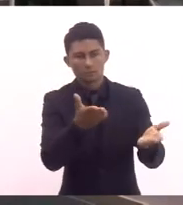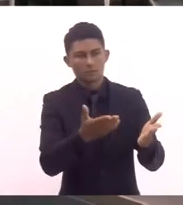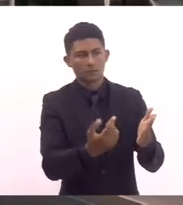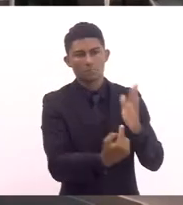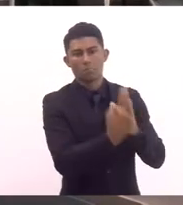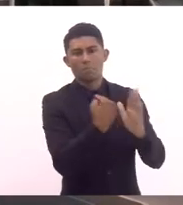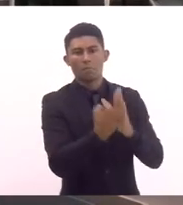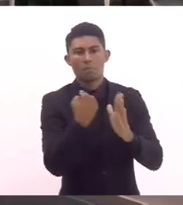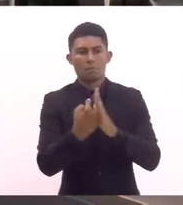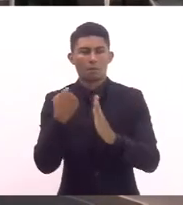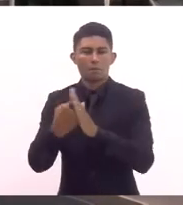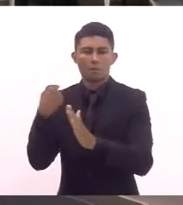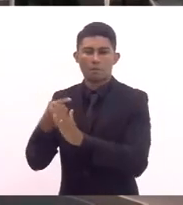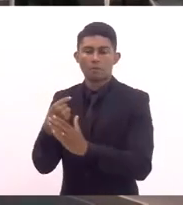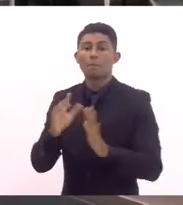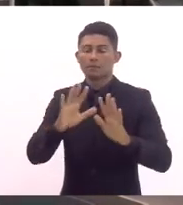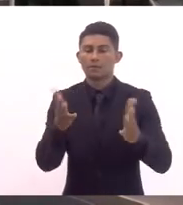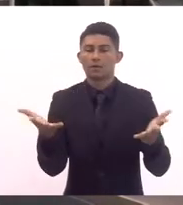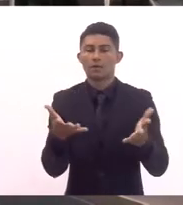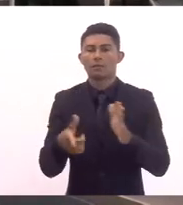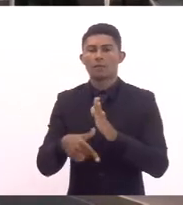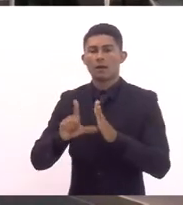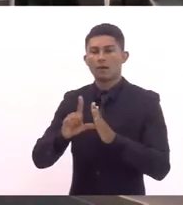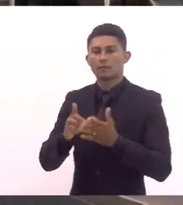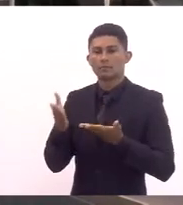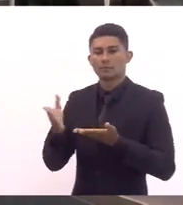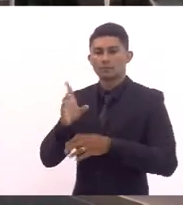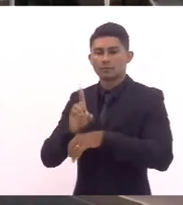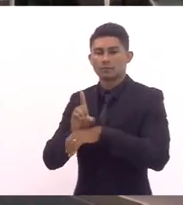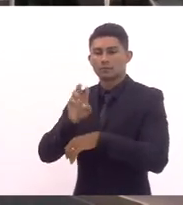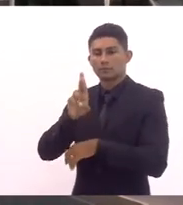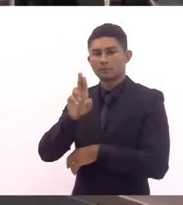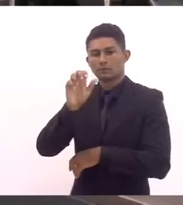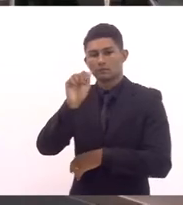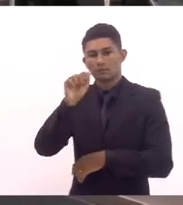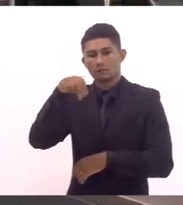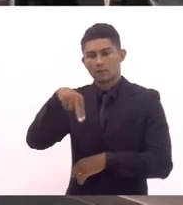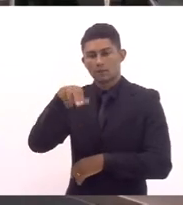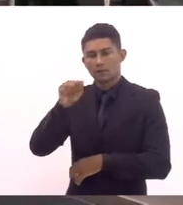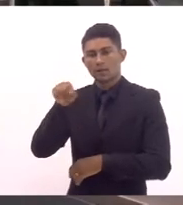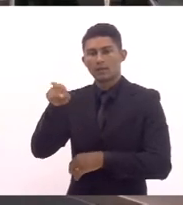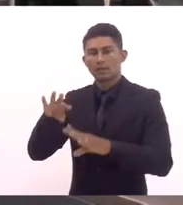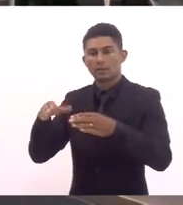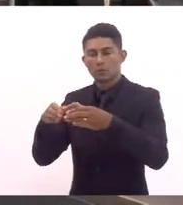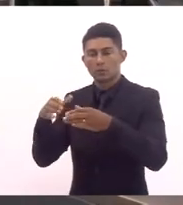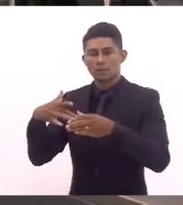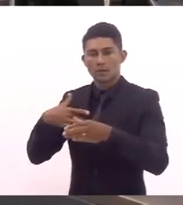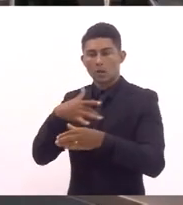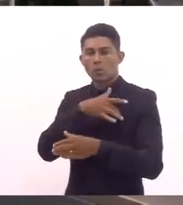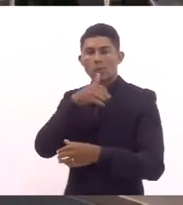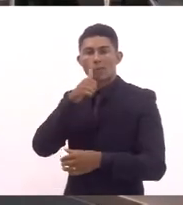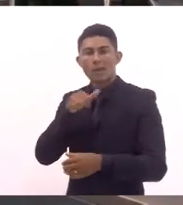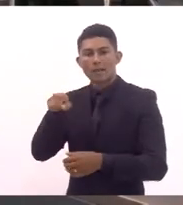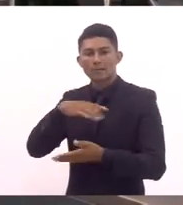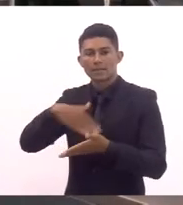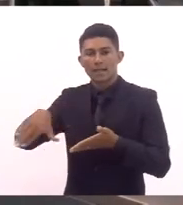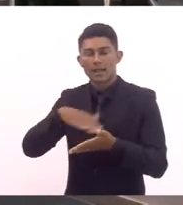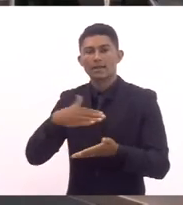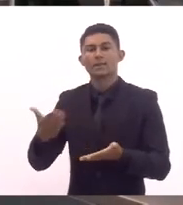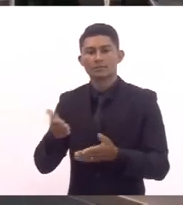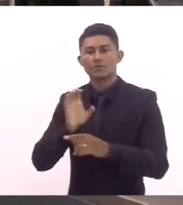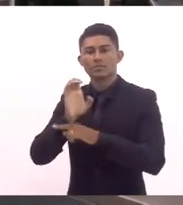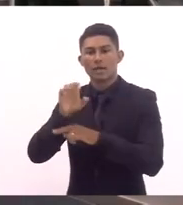questões ouvimos então agora doutoranda Roberto Saúde da Mulher Secretaria de Estado da Saúde por